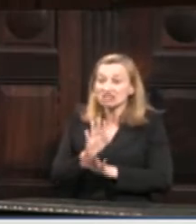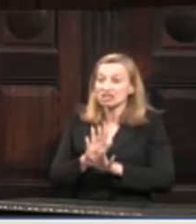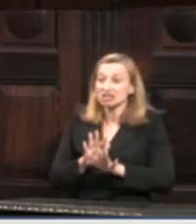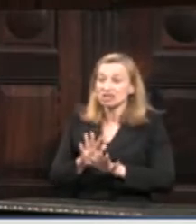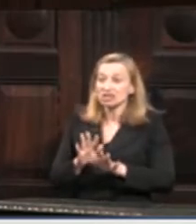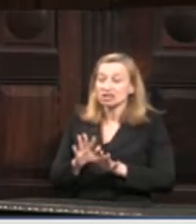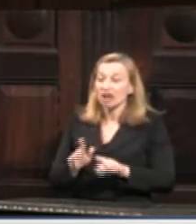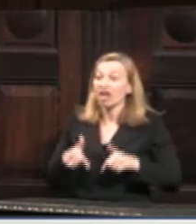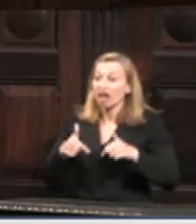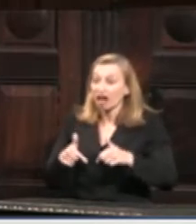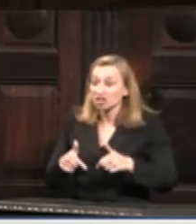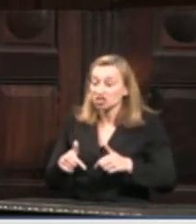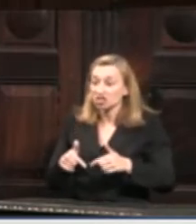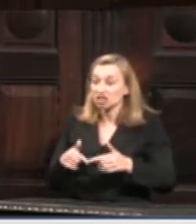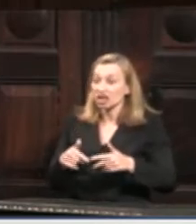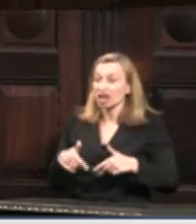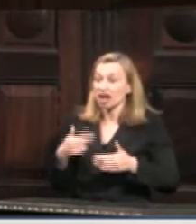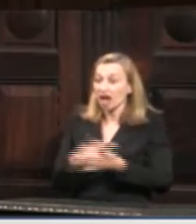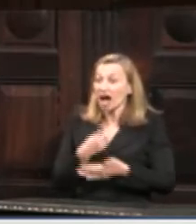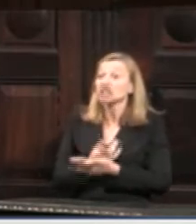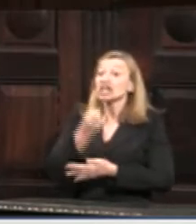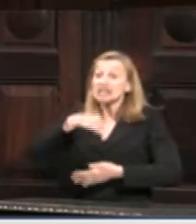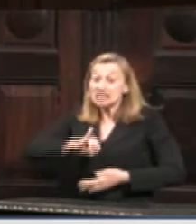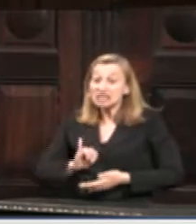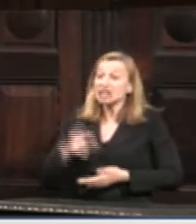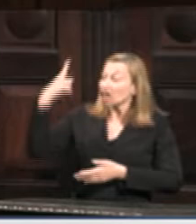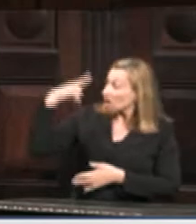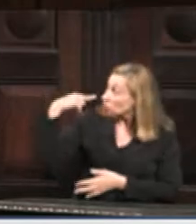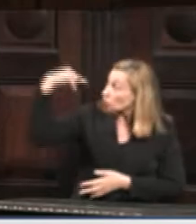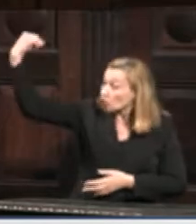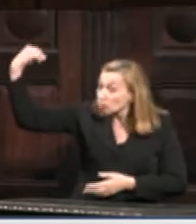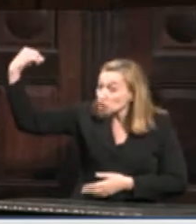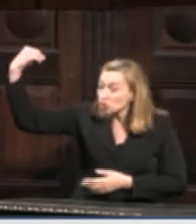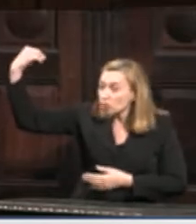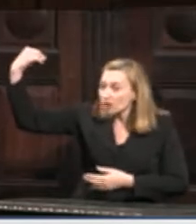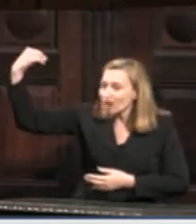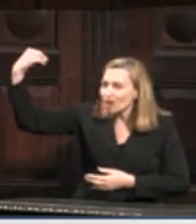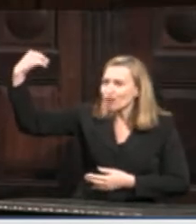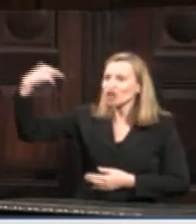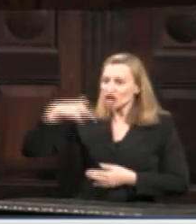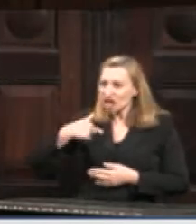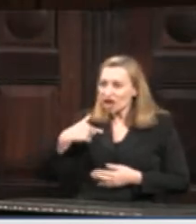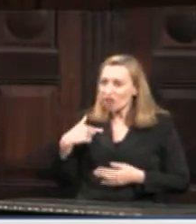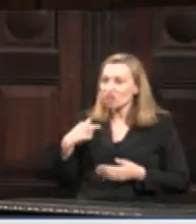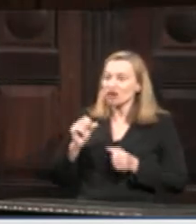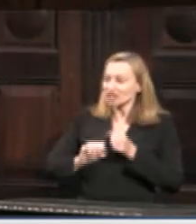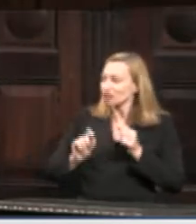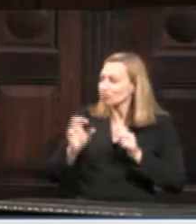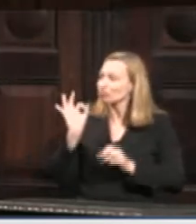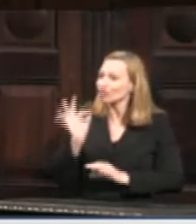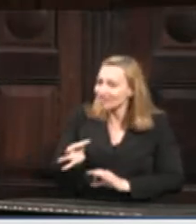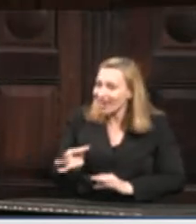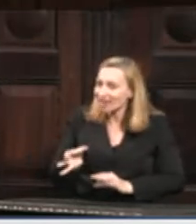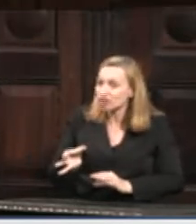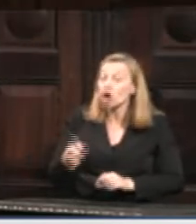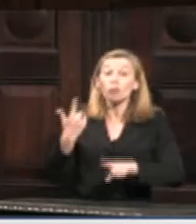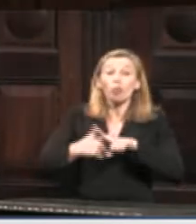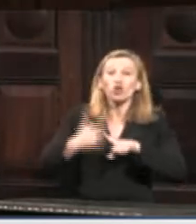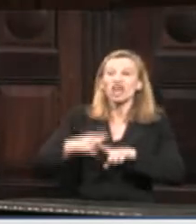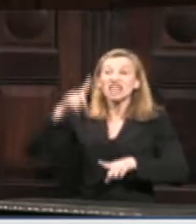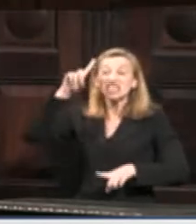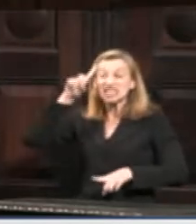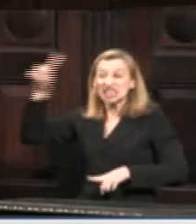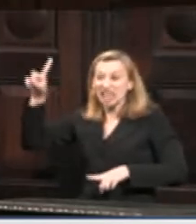da providência daquele lá de cima, obviamente eu fazendo a minha parte, porque aquele lá de cima também não ajuda quem fica de braço